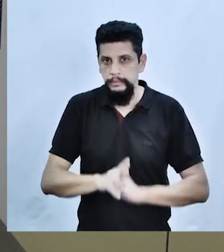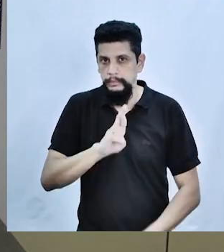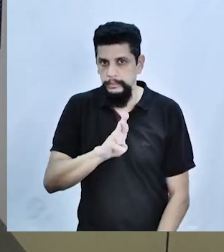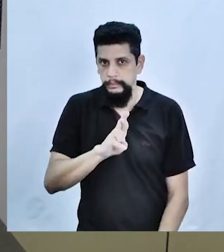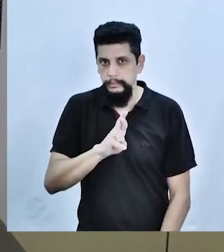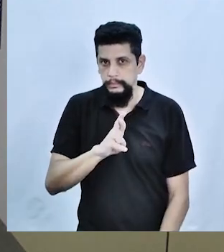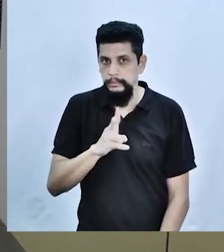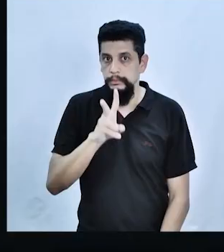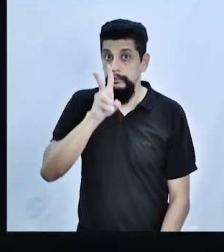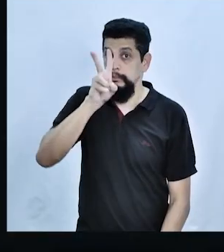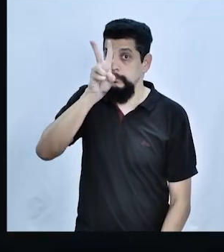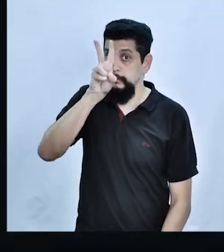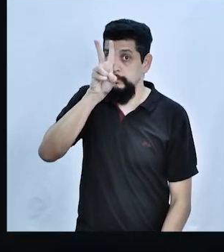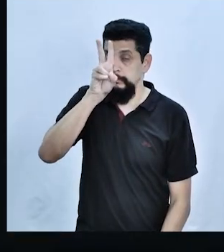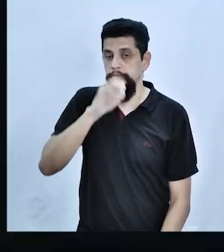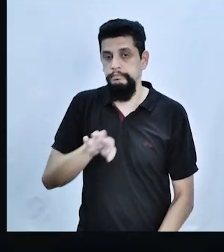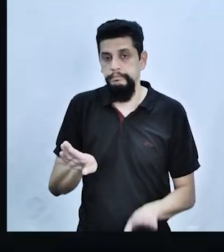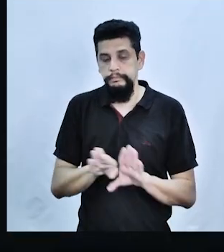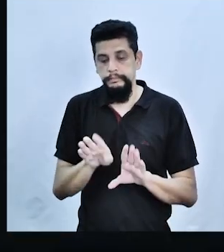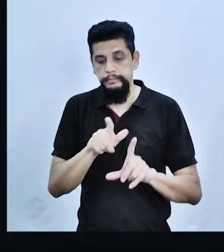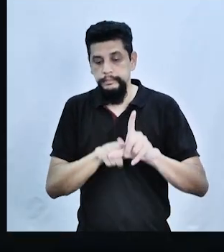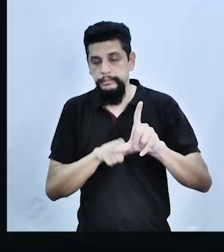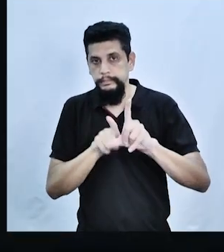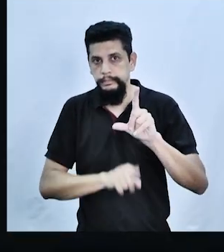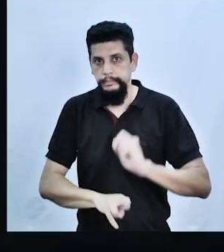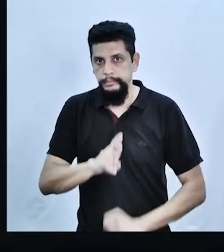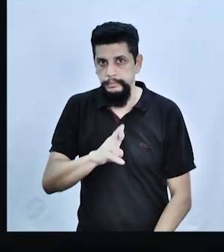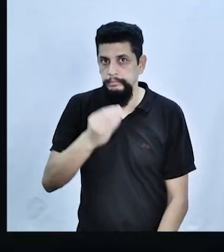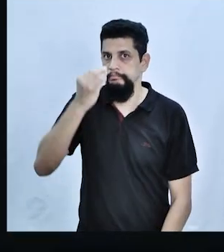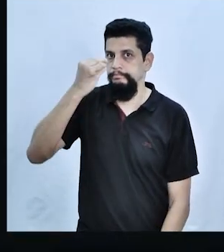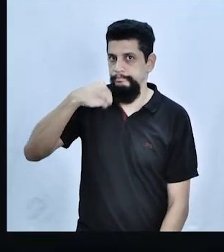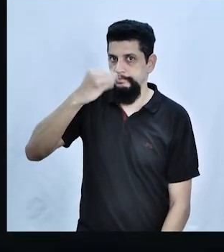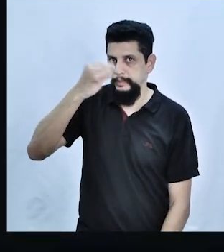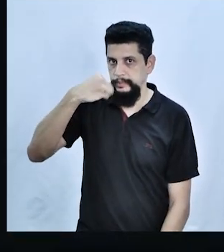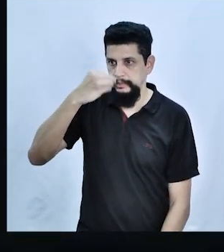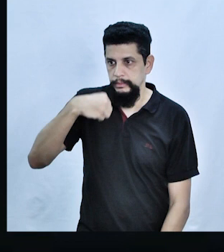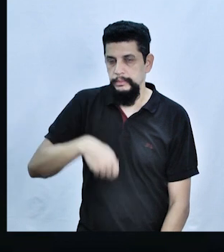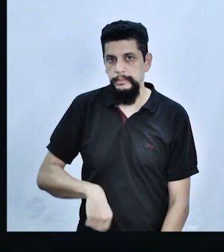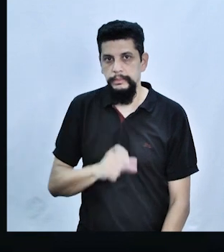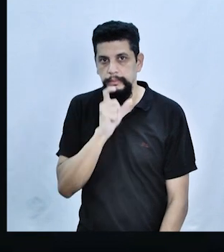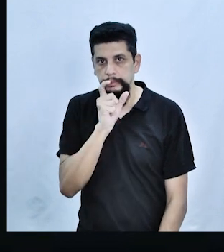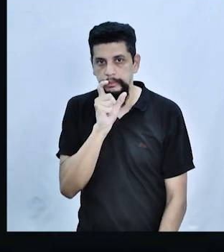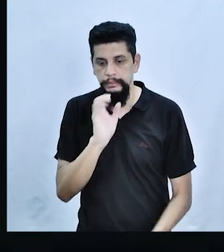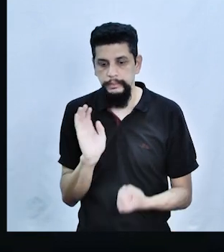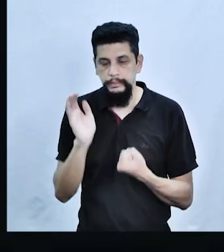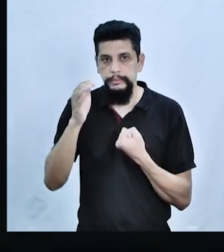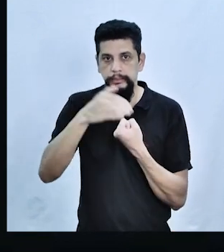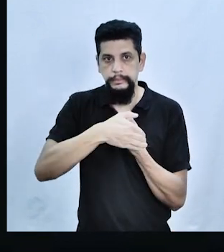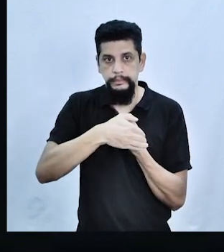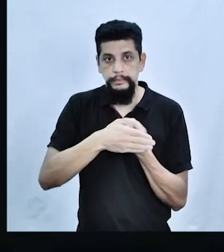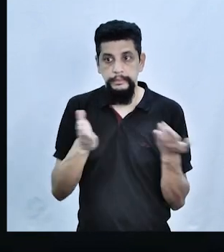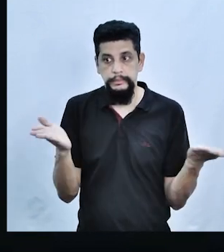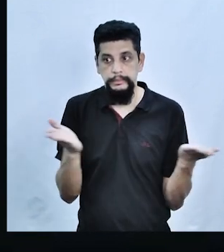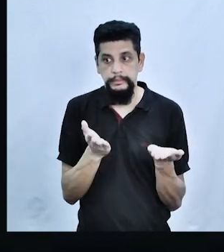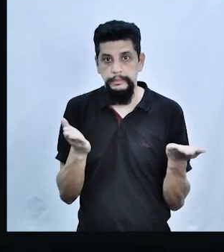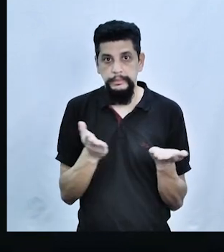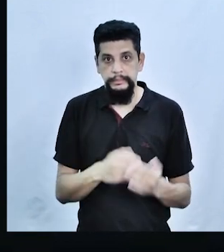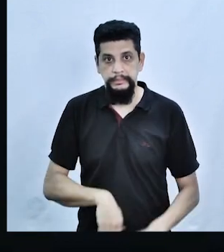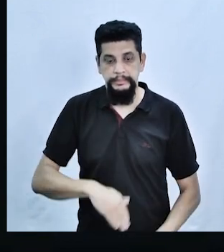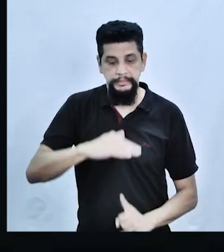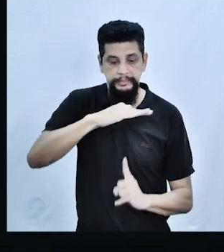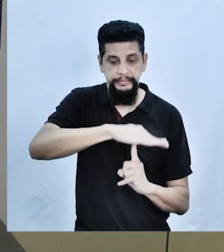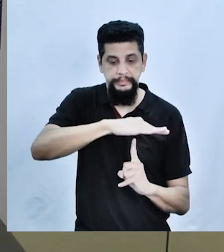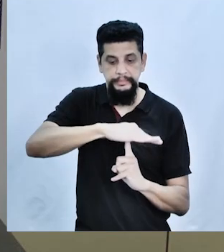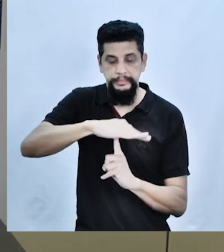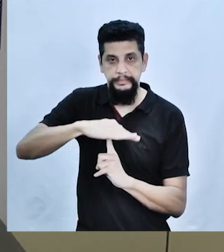mais forte, mais fraco, dependendo do lugar onde ele aparece na palavra. Isso mesmo. E a palavra secreta? A de